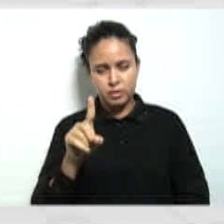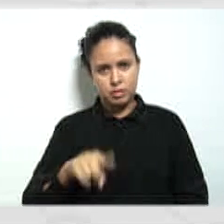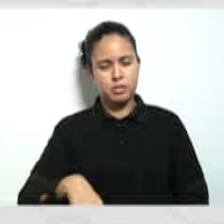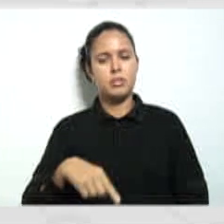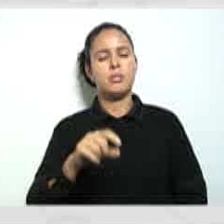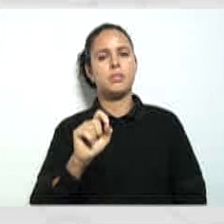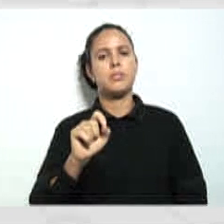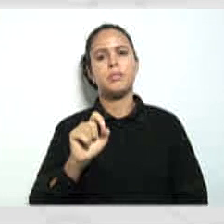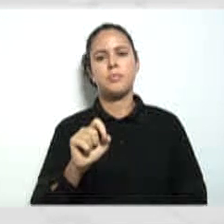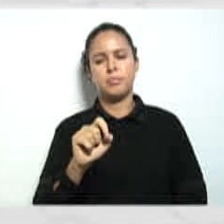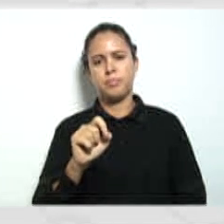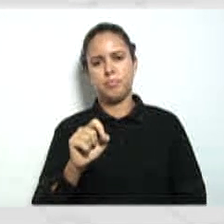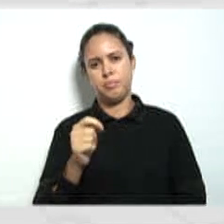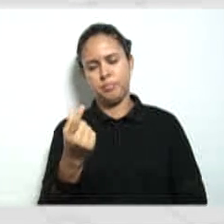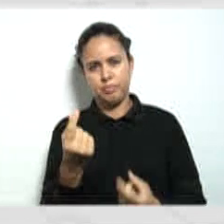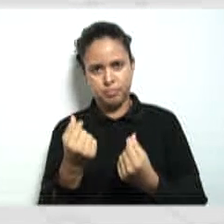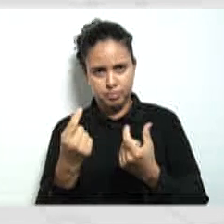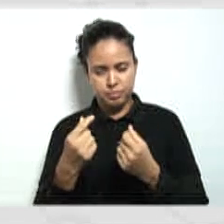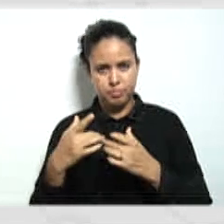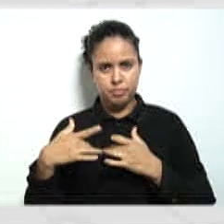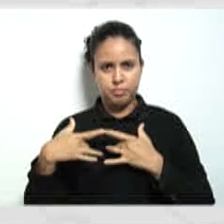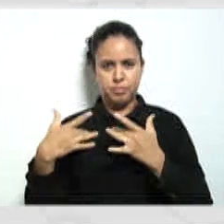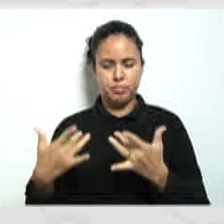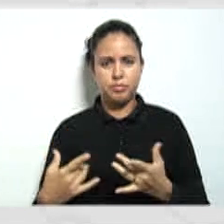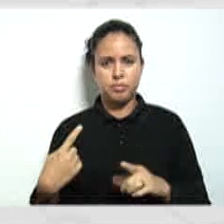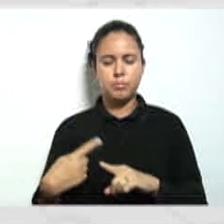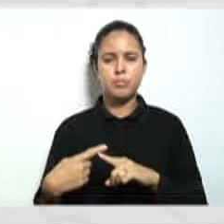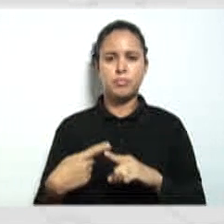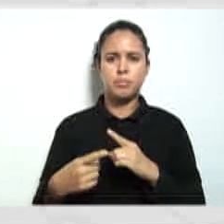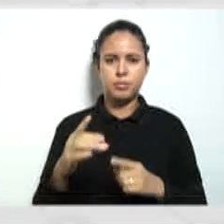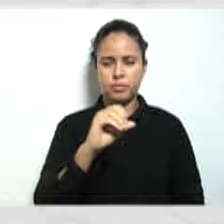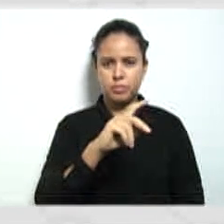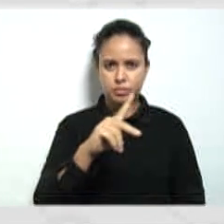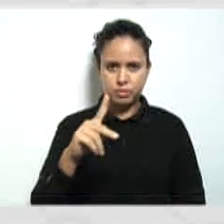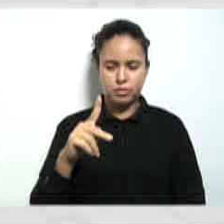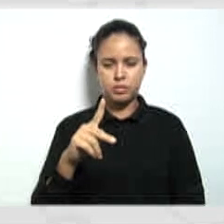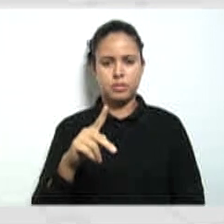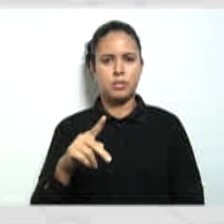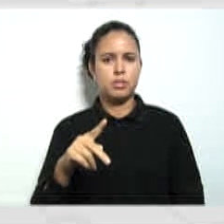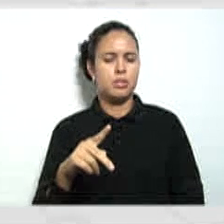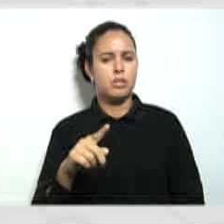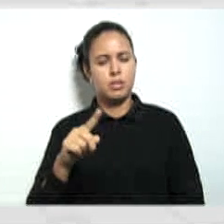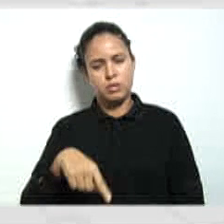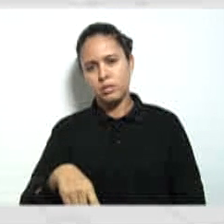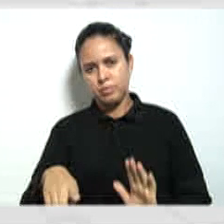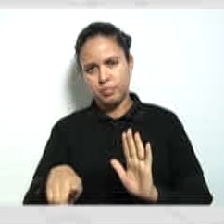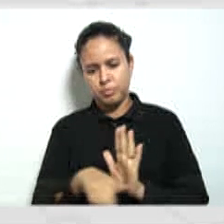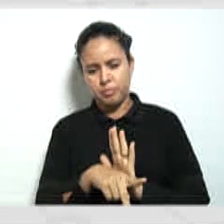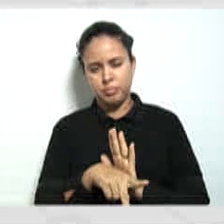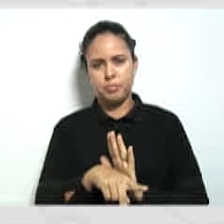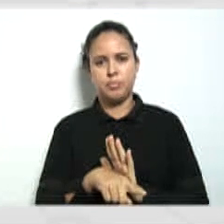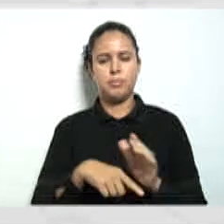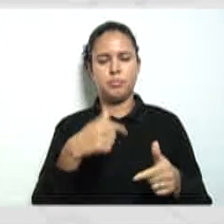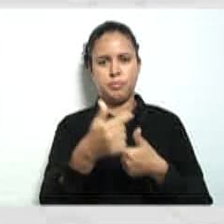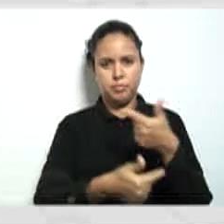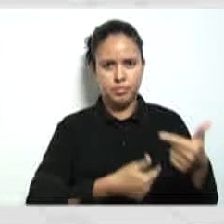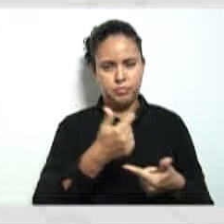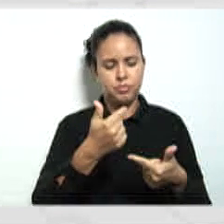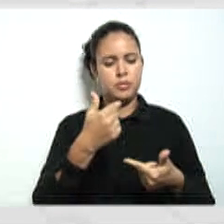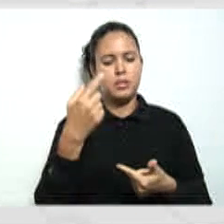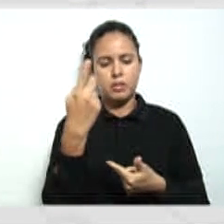quê? A. Na cooperativa de produção, a propriedade dos meios de produção é daqueles que nela